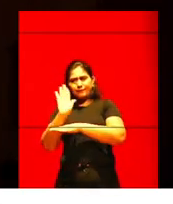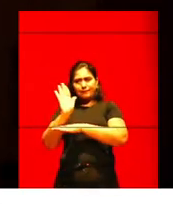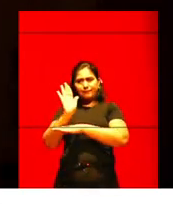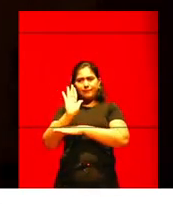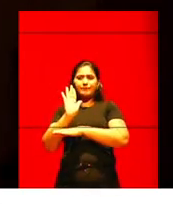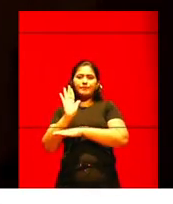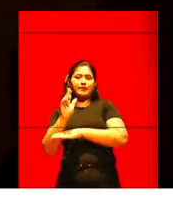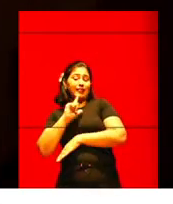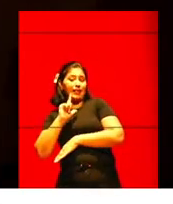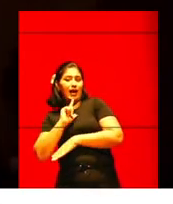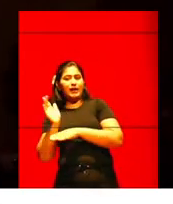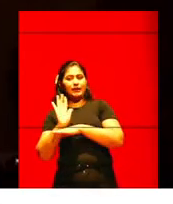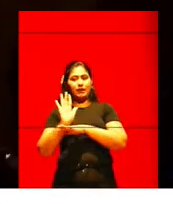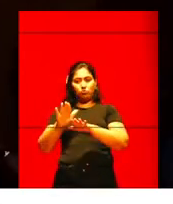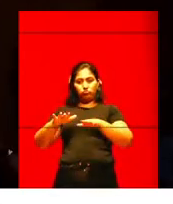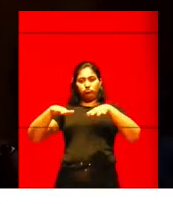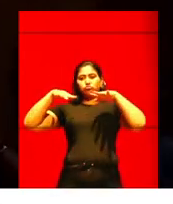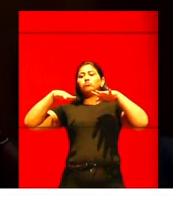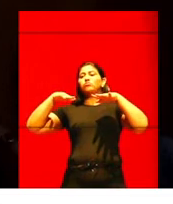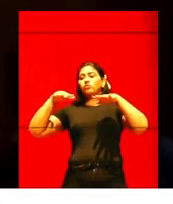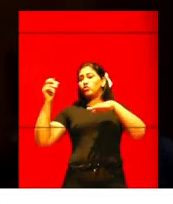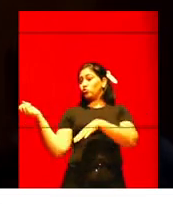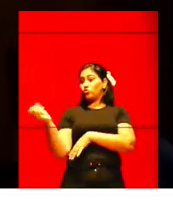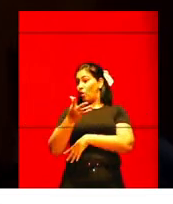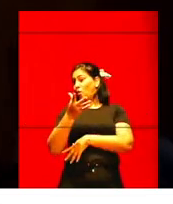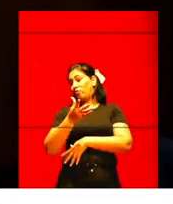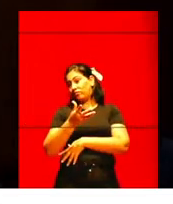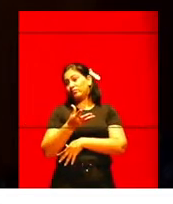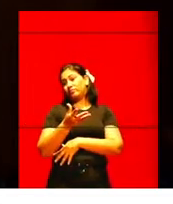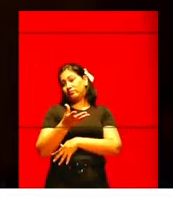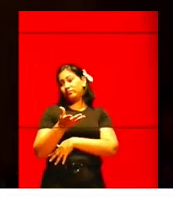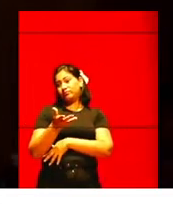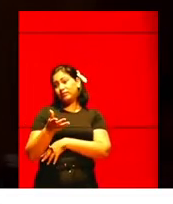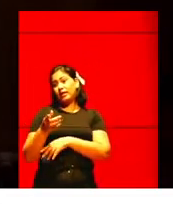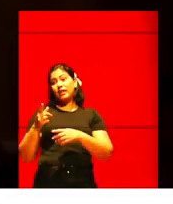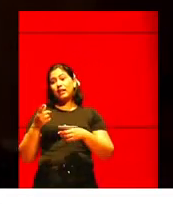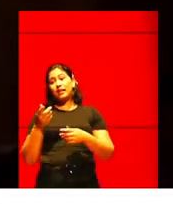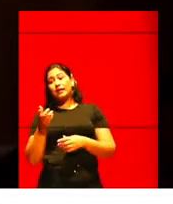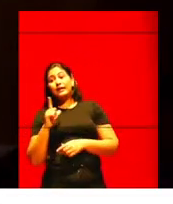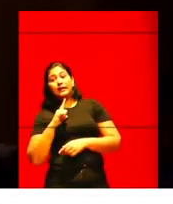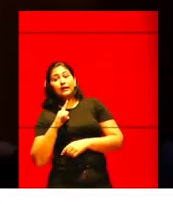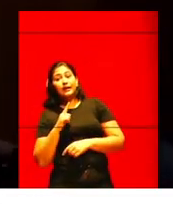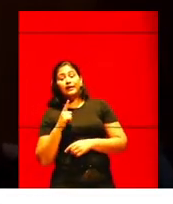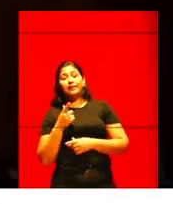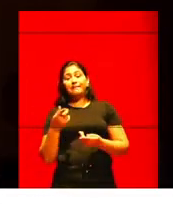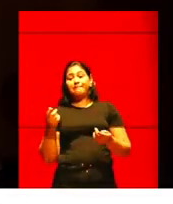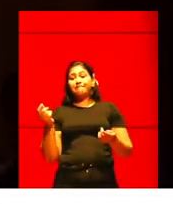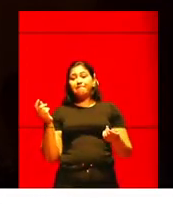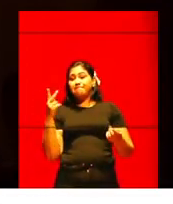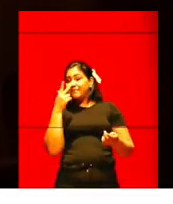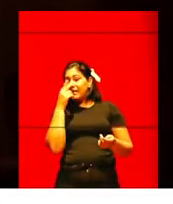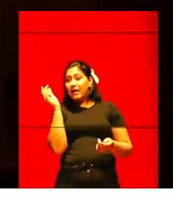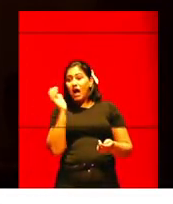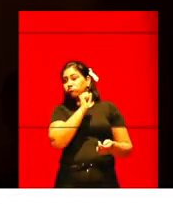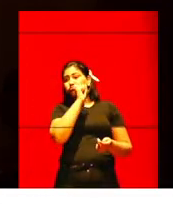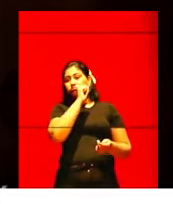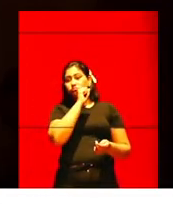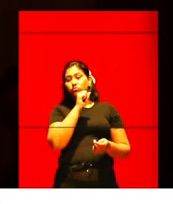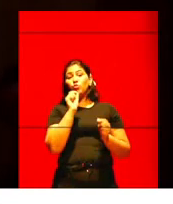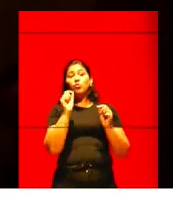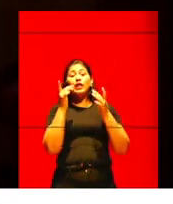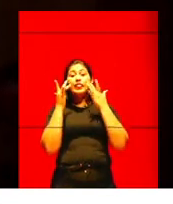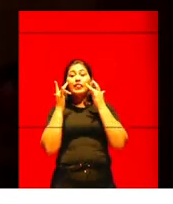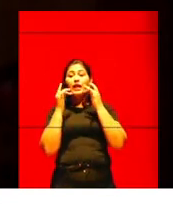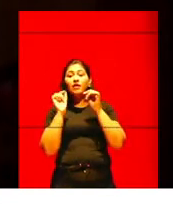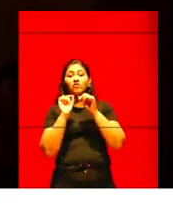desse. Cinema é algo relativamente novo. E o cinema transmuta para a gente também a velocidade. O que o teatro faz